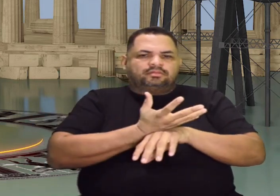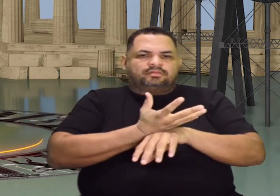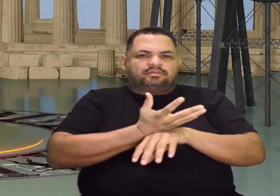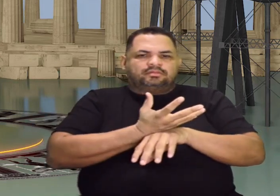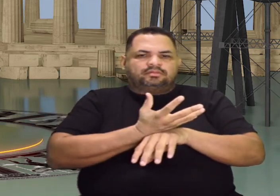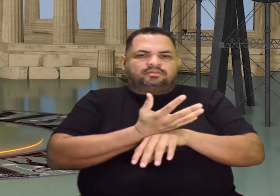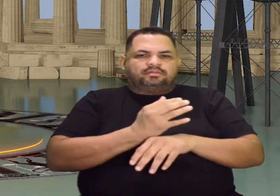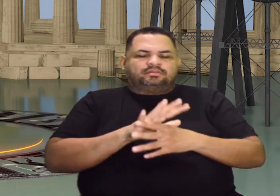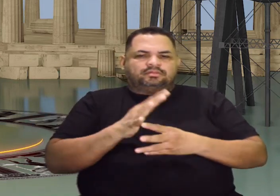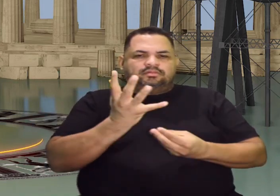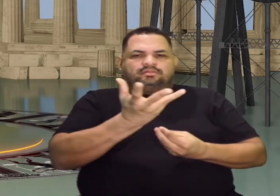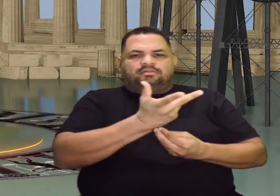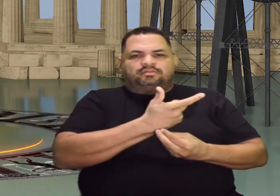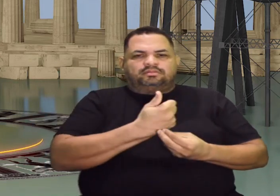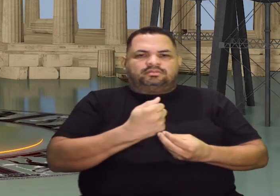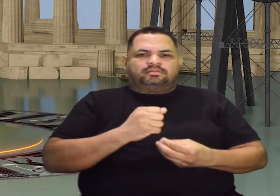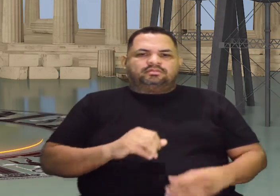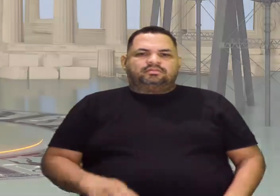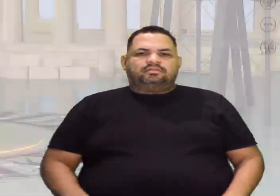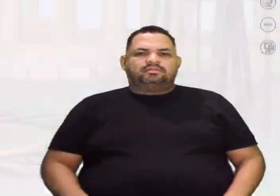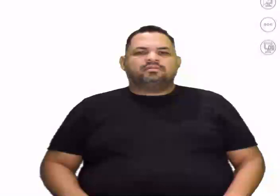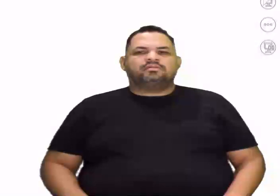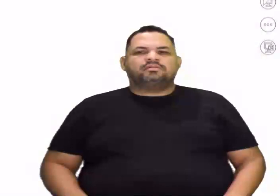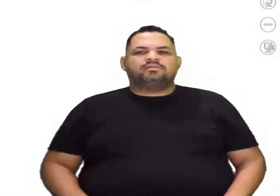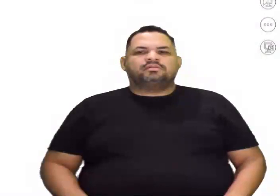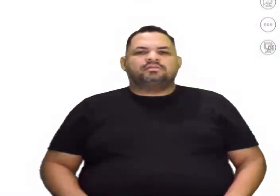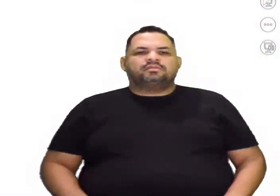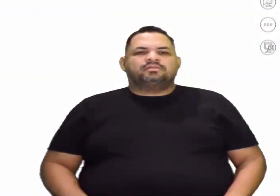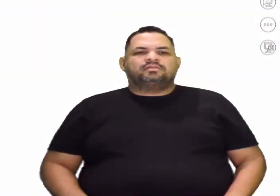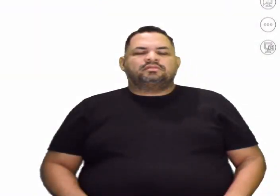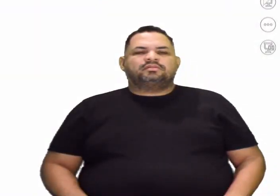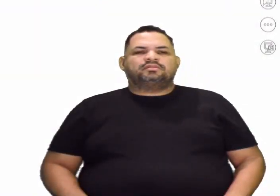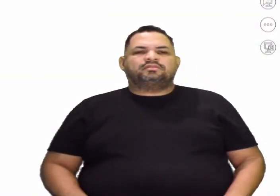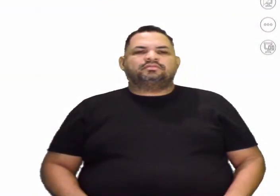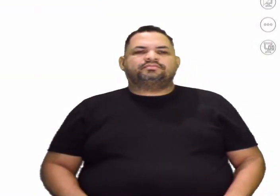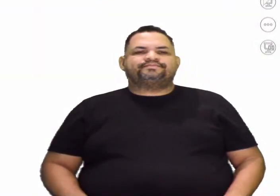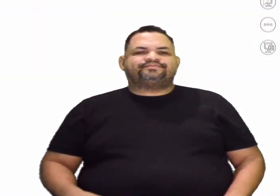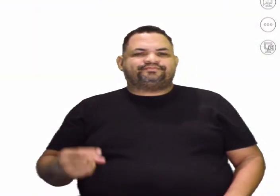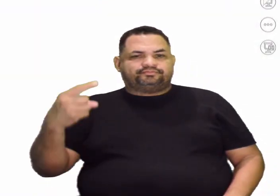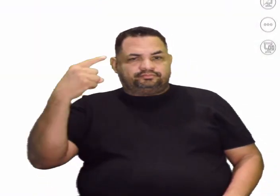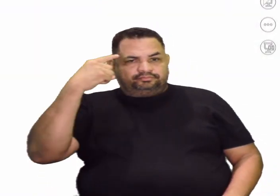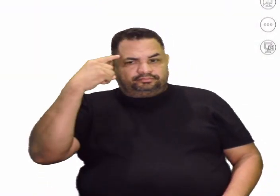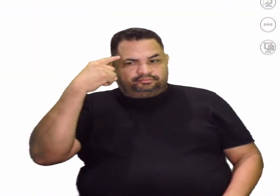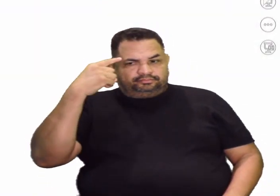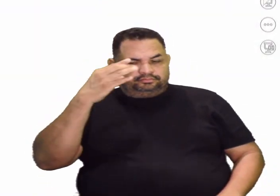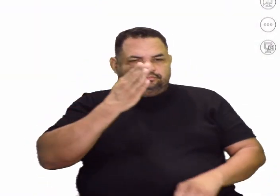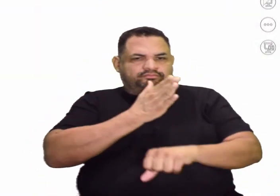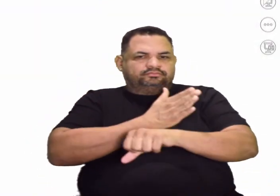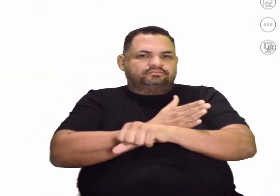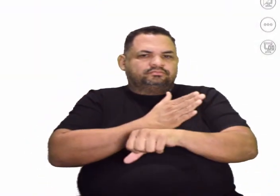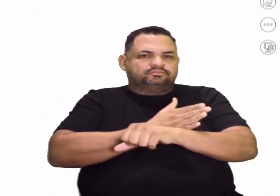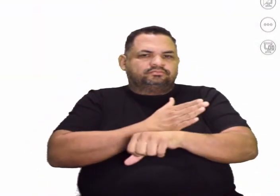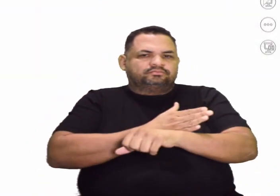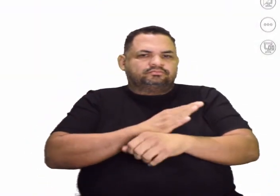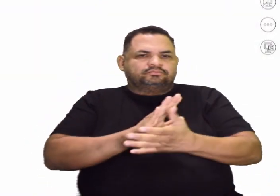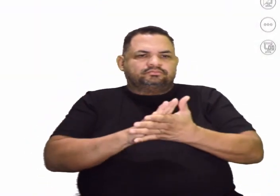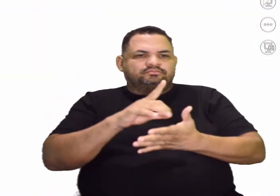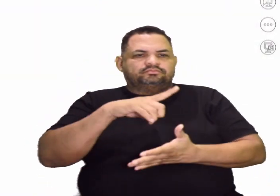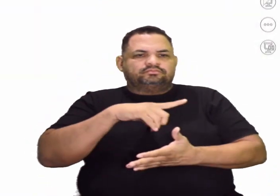de artes. Ok? Vamos lá, voltando, olha aí. A mentalidade medieval, ela priorizava